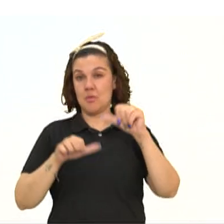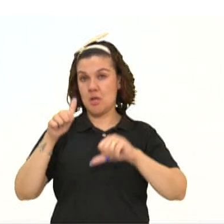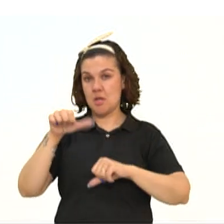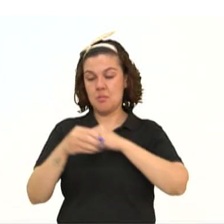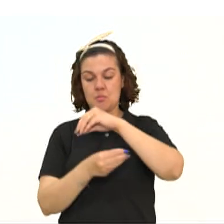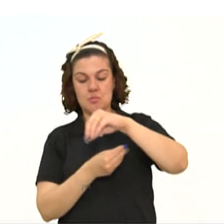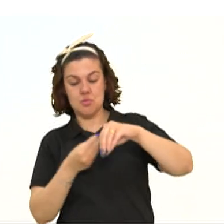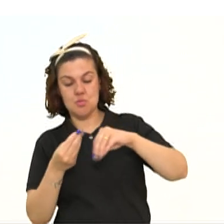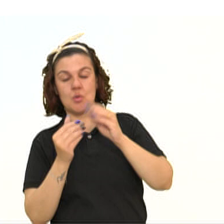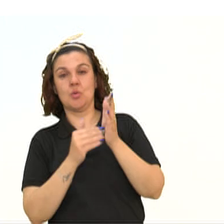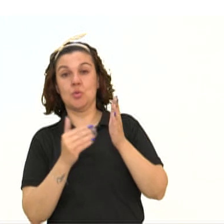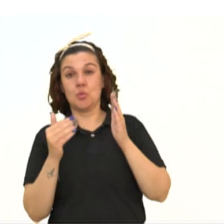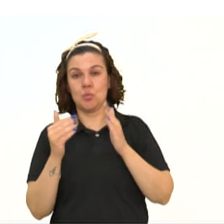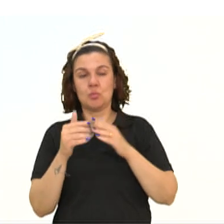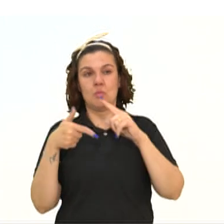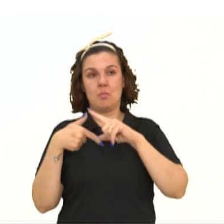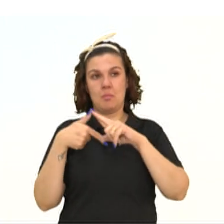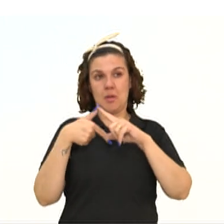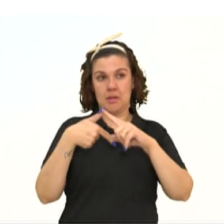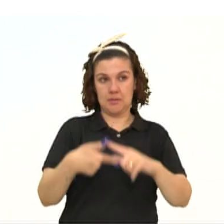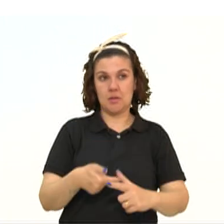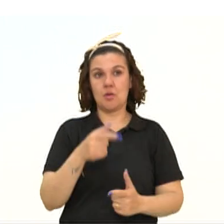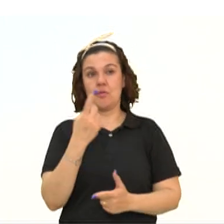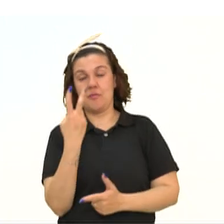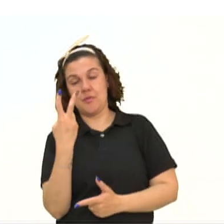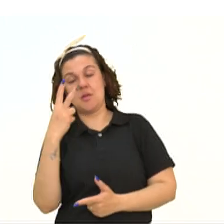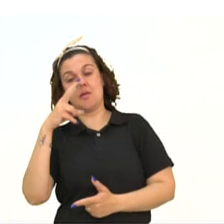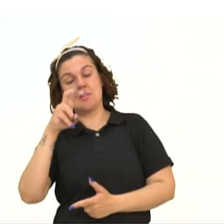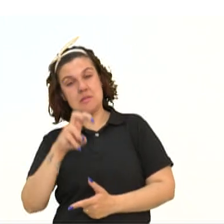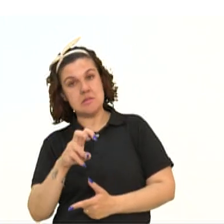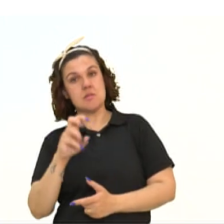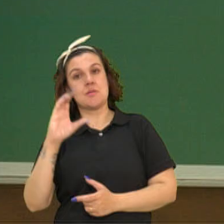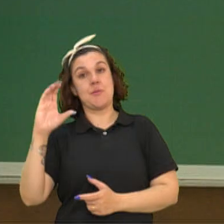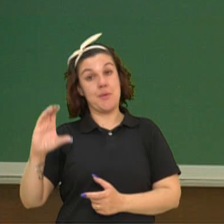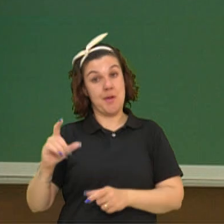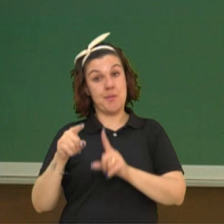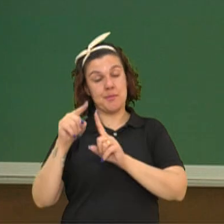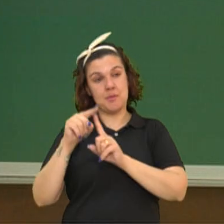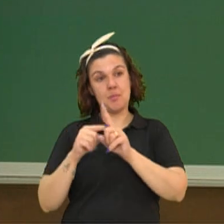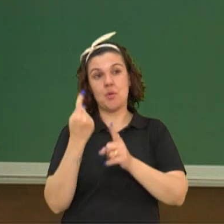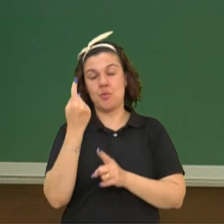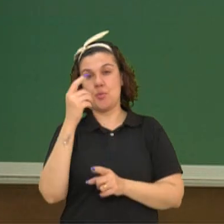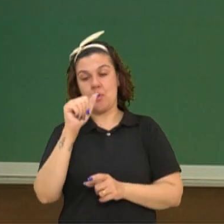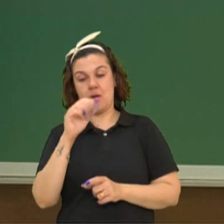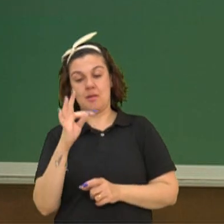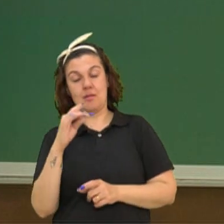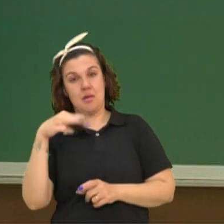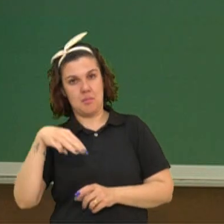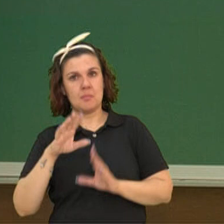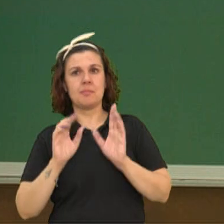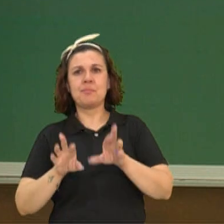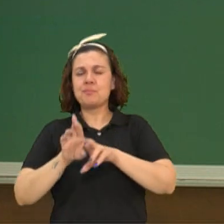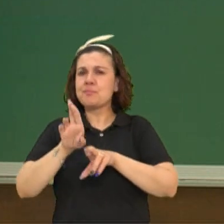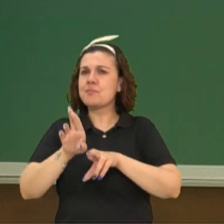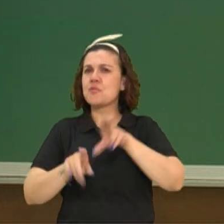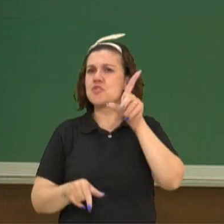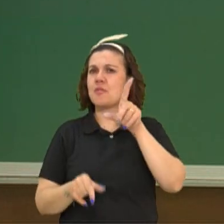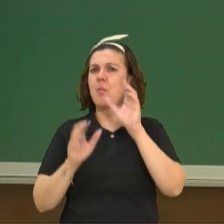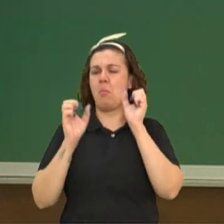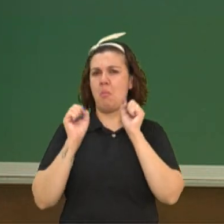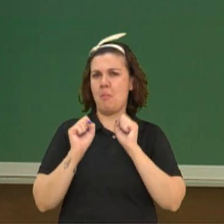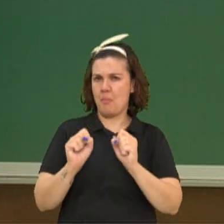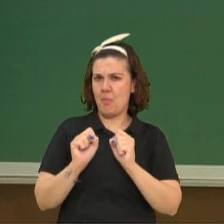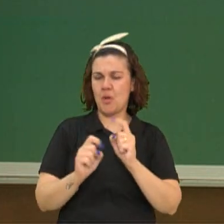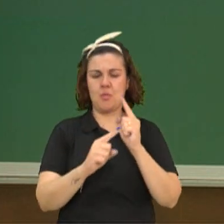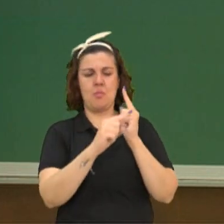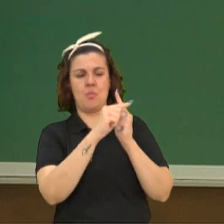todos os reagentes no estado padrão, temperatura de 25 graus Celsius e pressão de 1 atm. Diferente da entalpia de formação, que pode